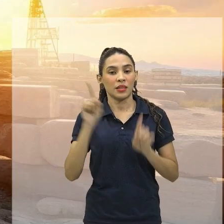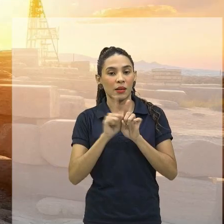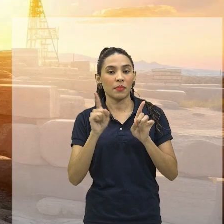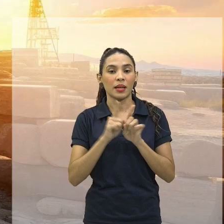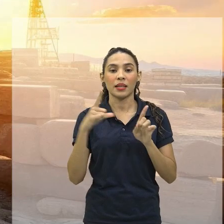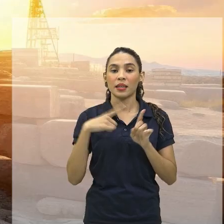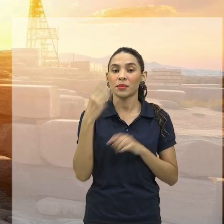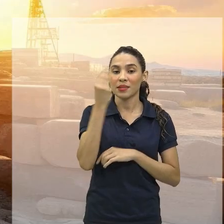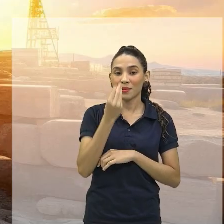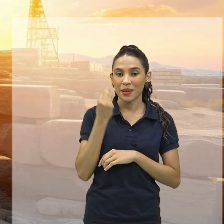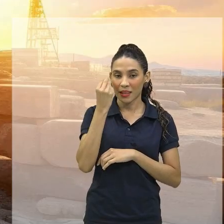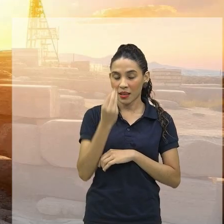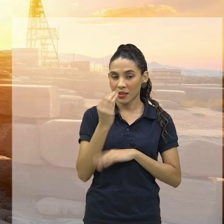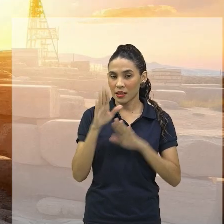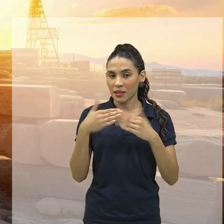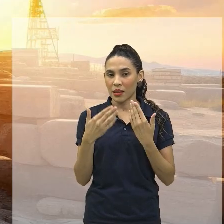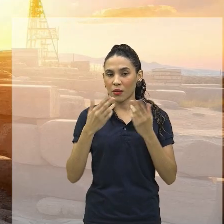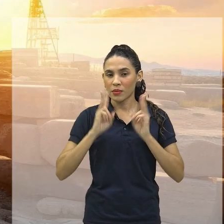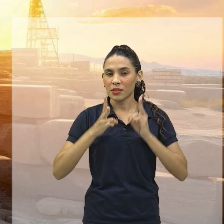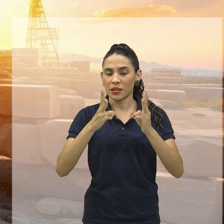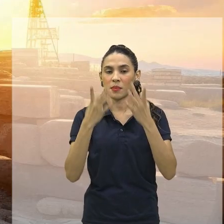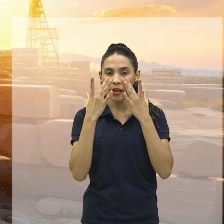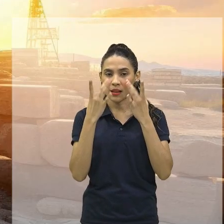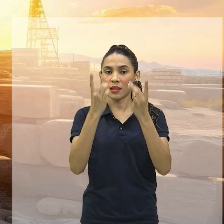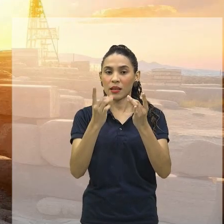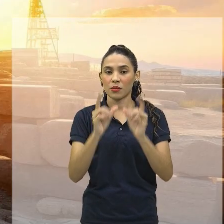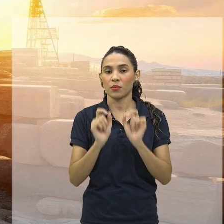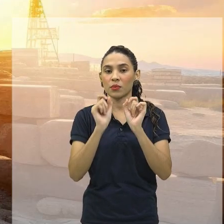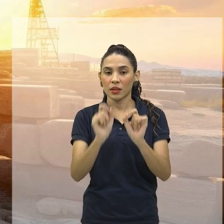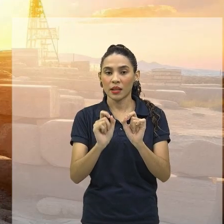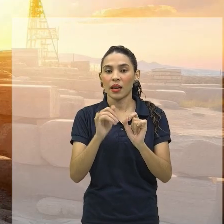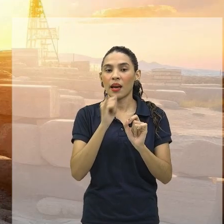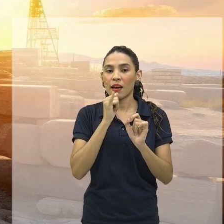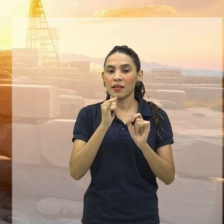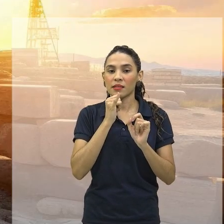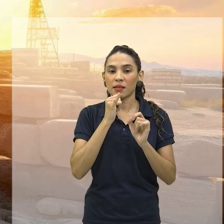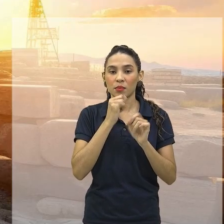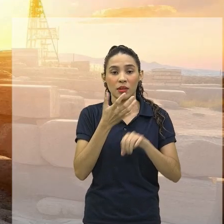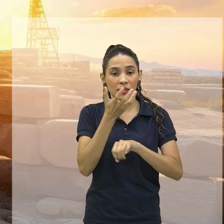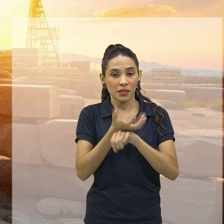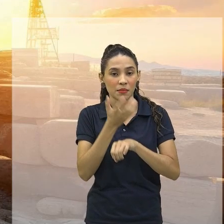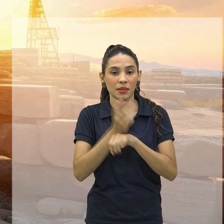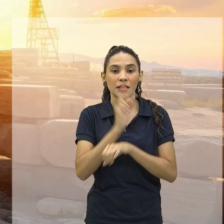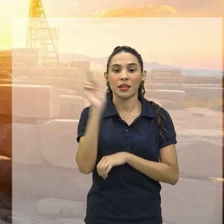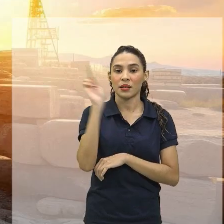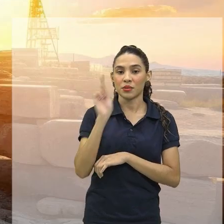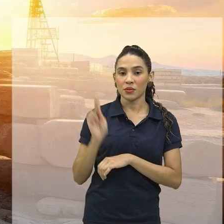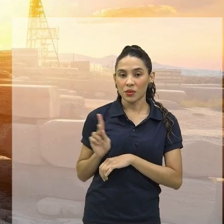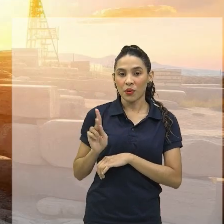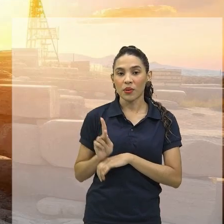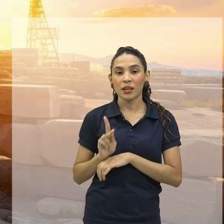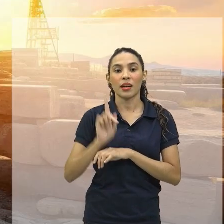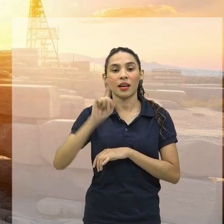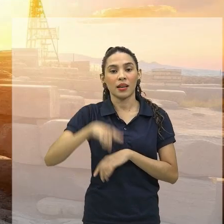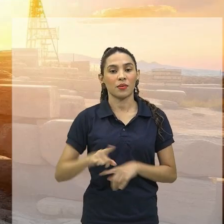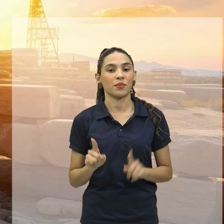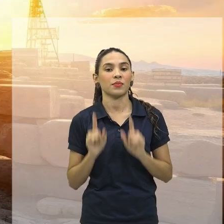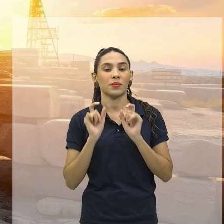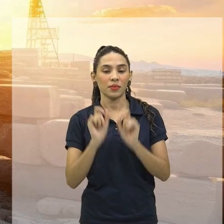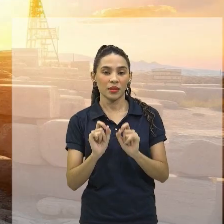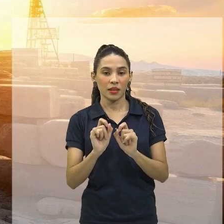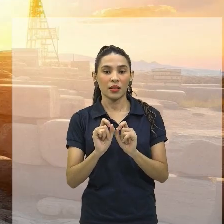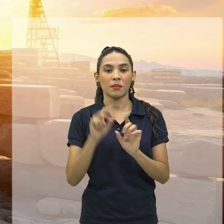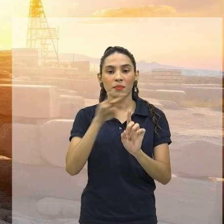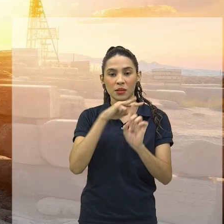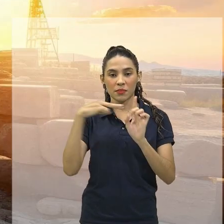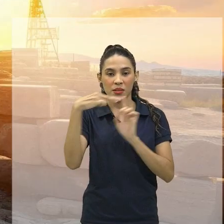Então, esteja sempre atento que a disciplina, o componente de história, é esse justamente